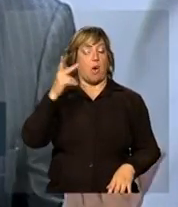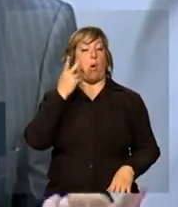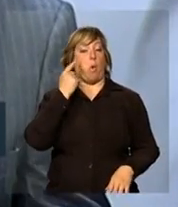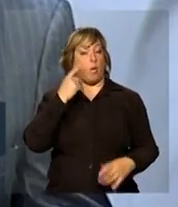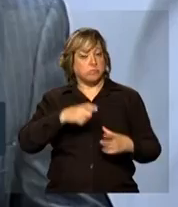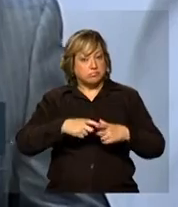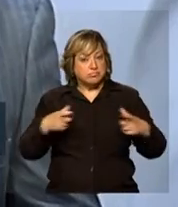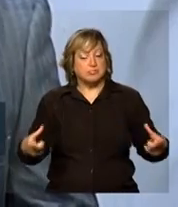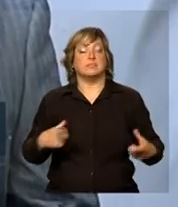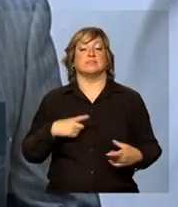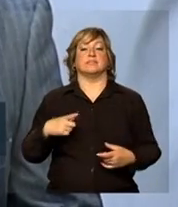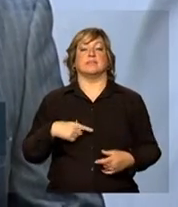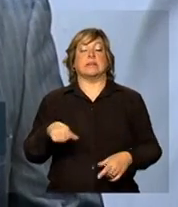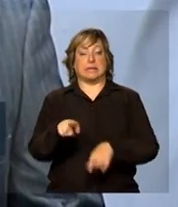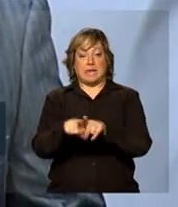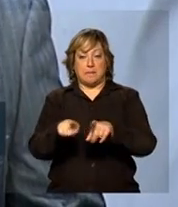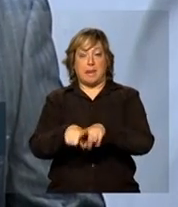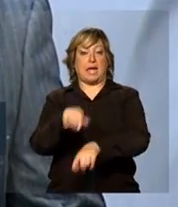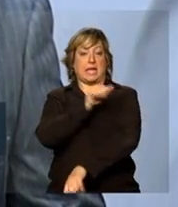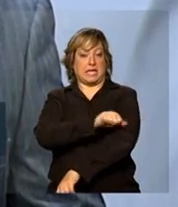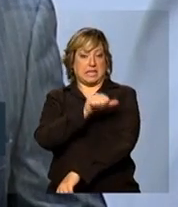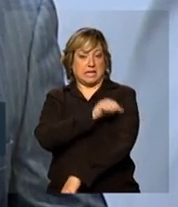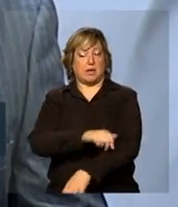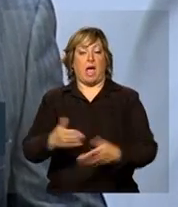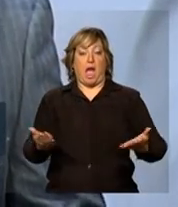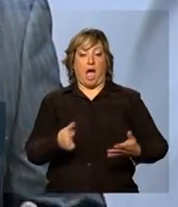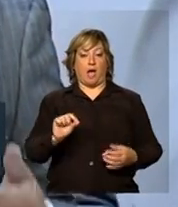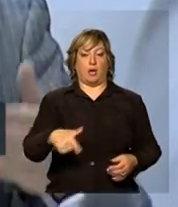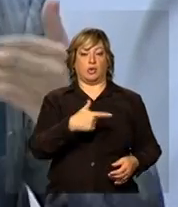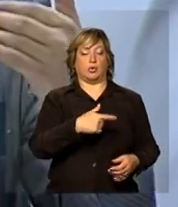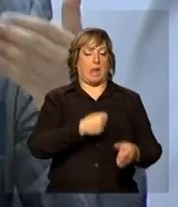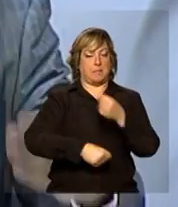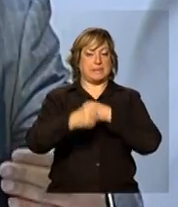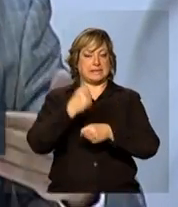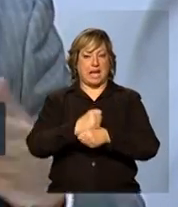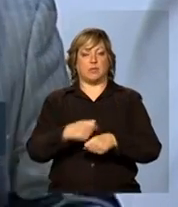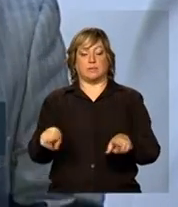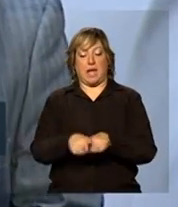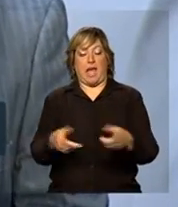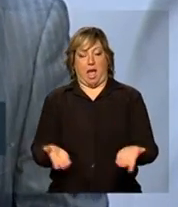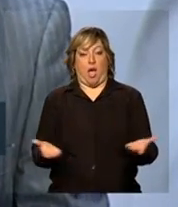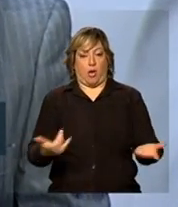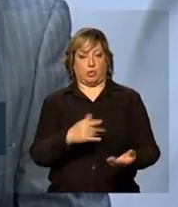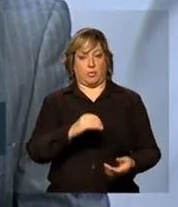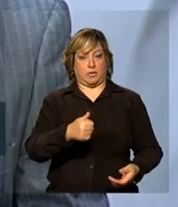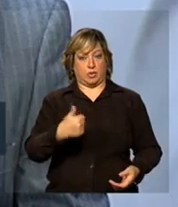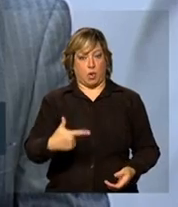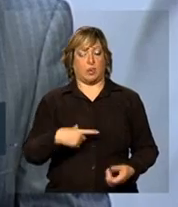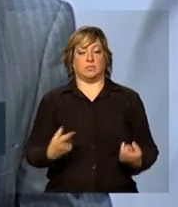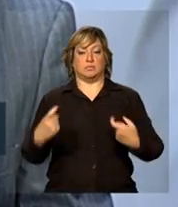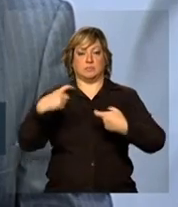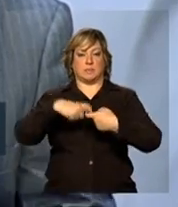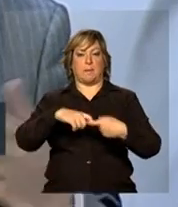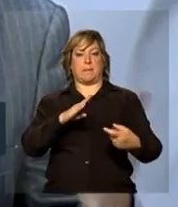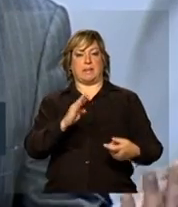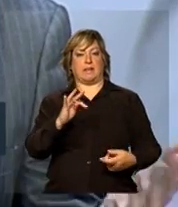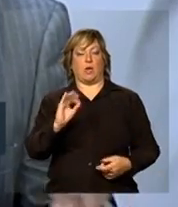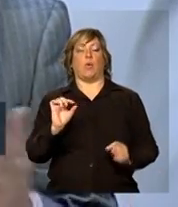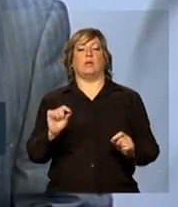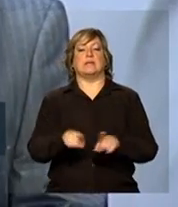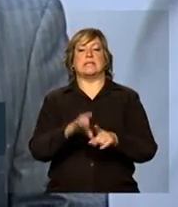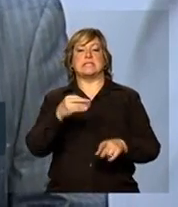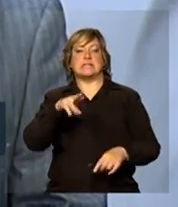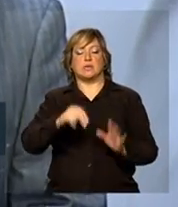O crescimento que nós tivemos no Rio de Janeiro agora, em 2011, 2012, teve uma parceria fundamental não só da BTO, mas de centros